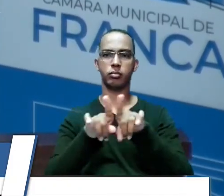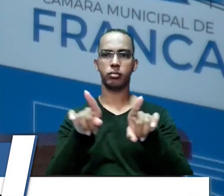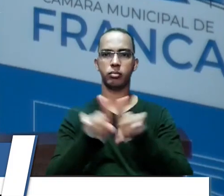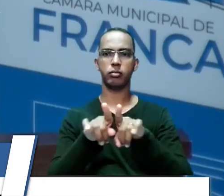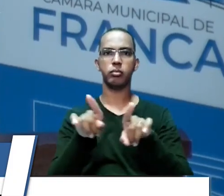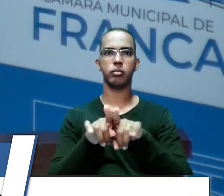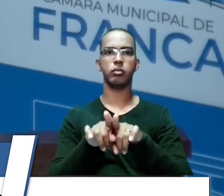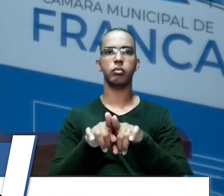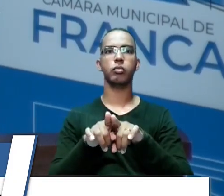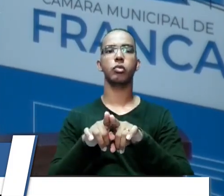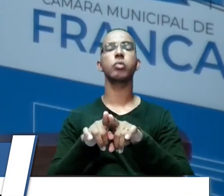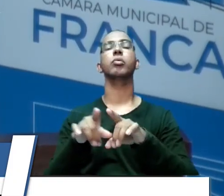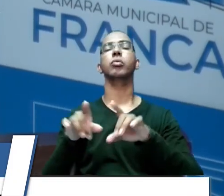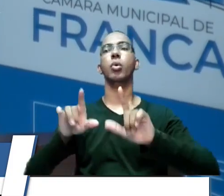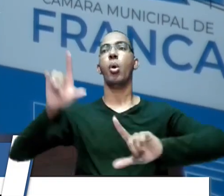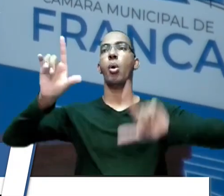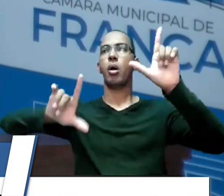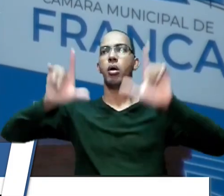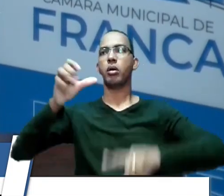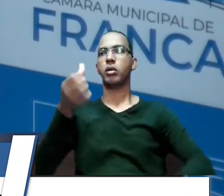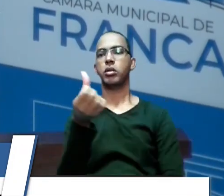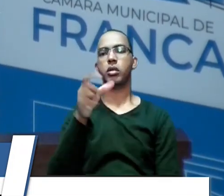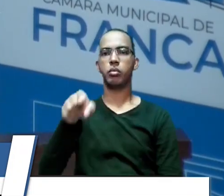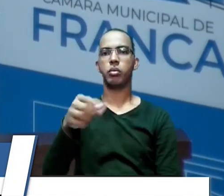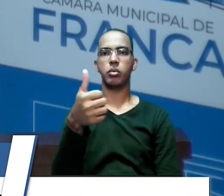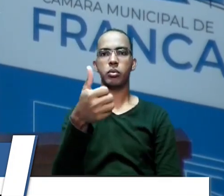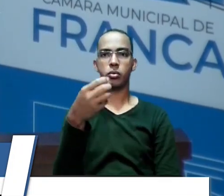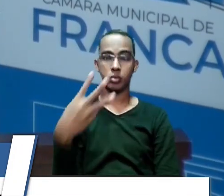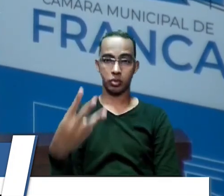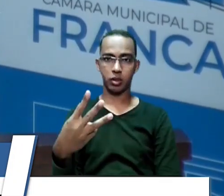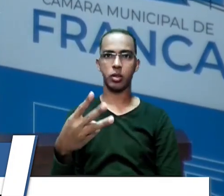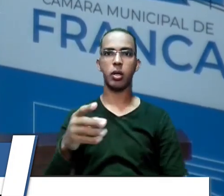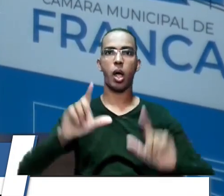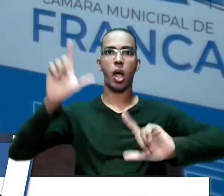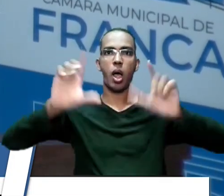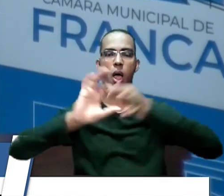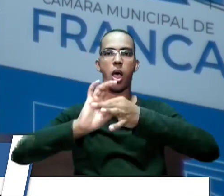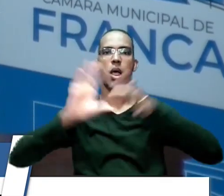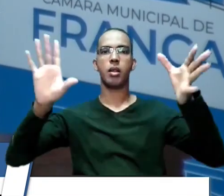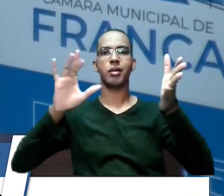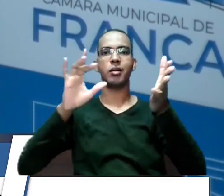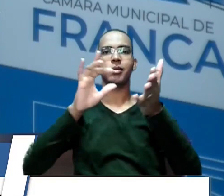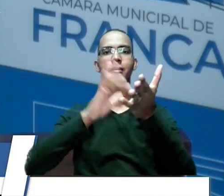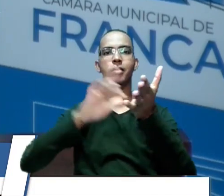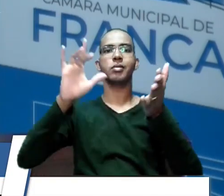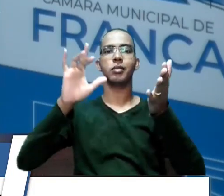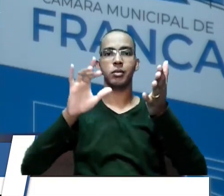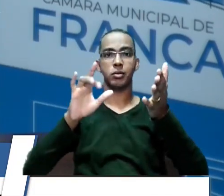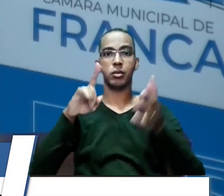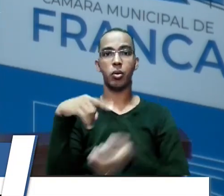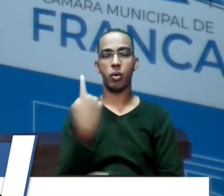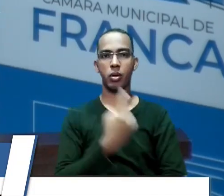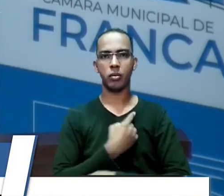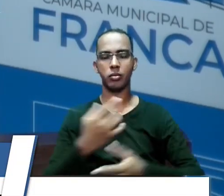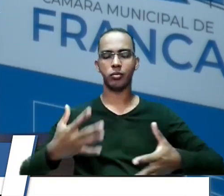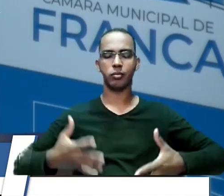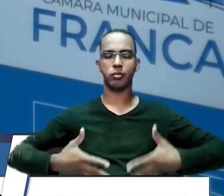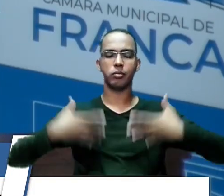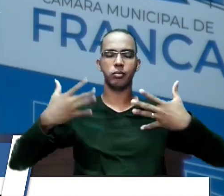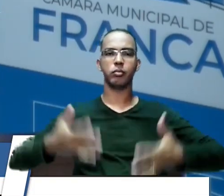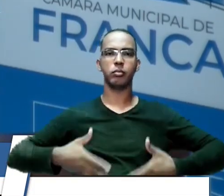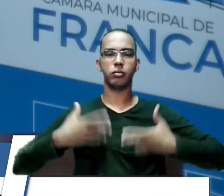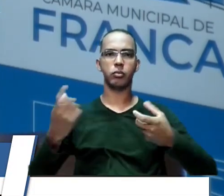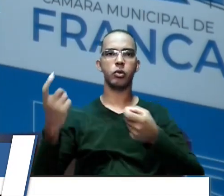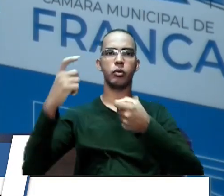canal 6.3 da TV Aberta, canal digital. Para nós é uma alegria estar retornando a essa